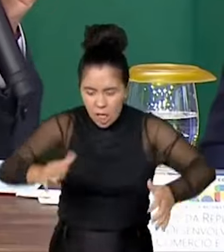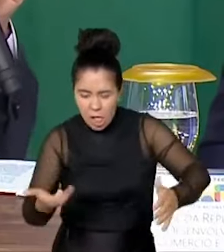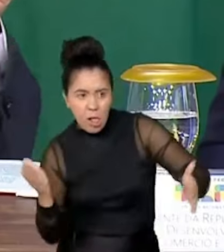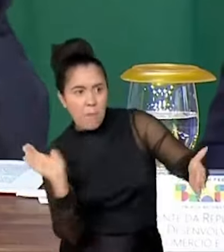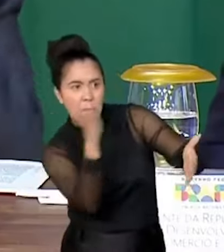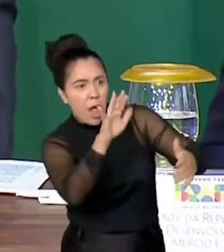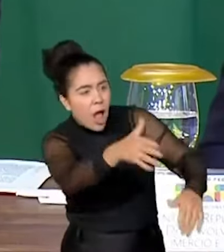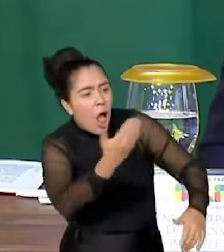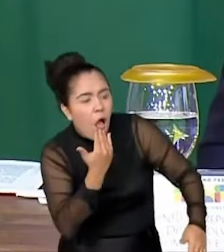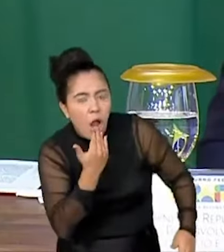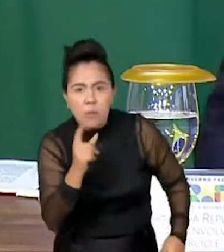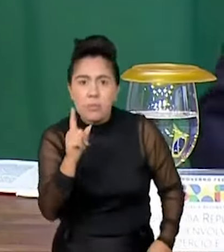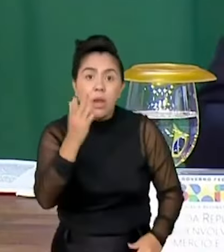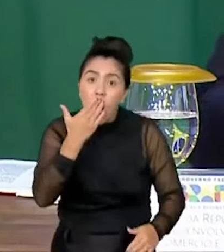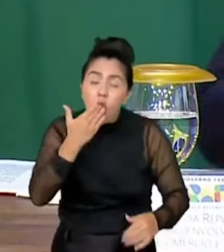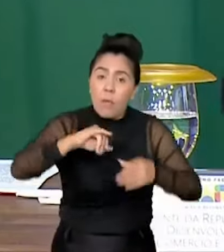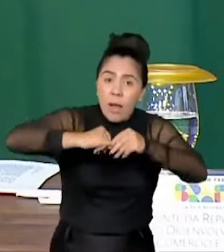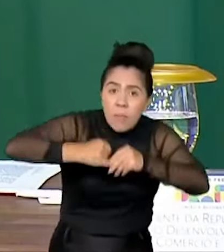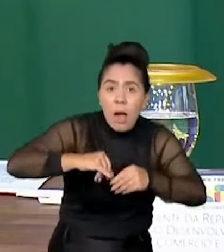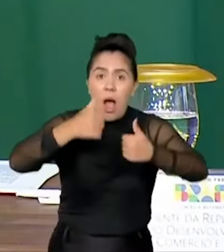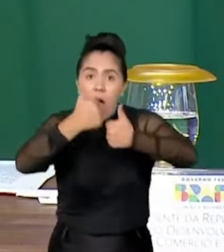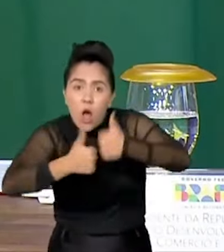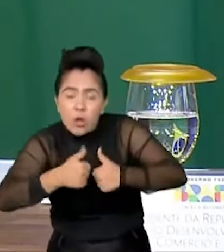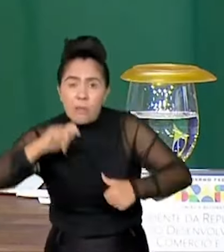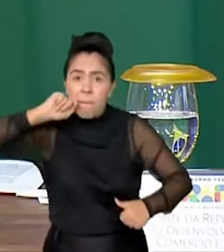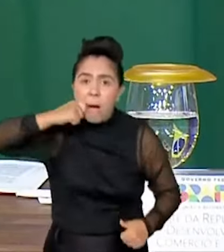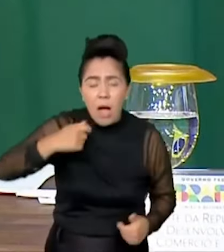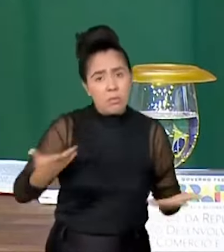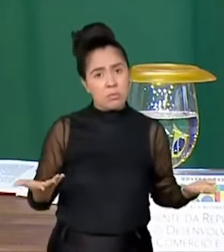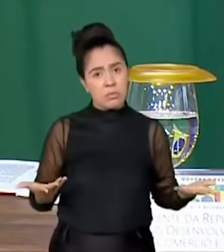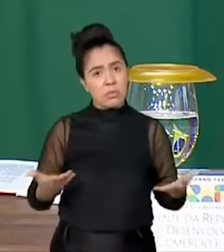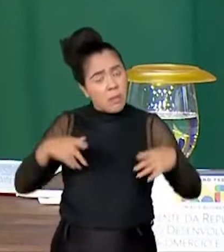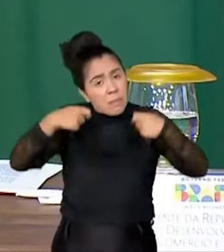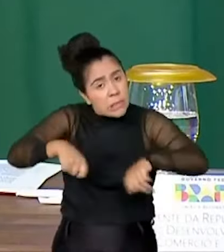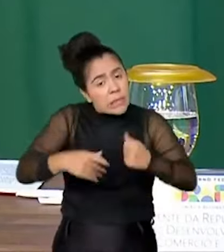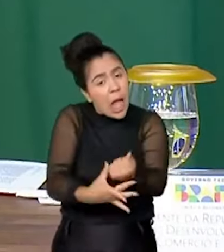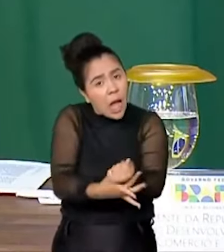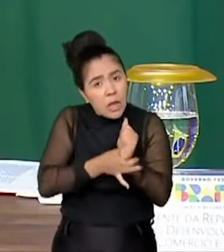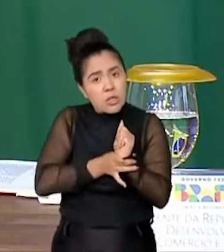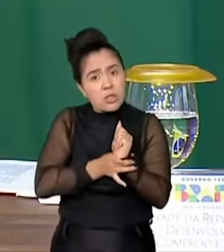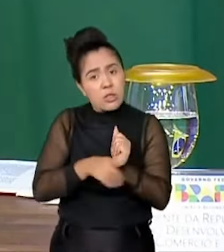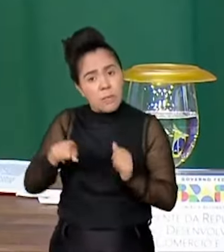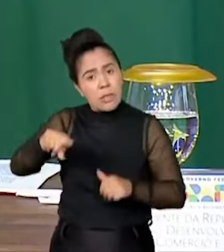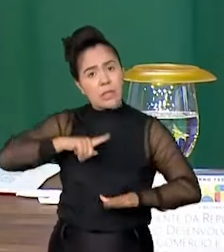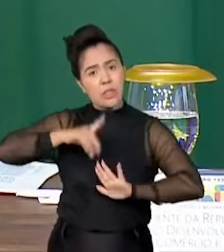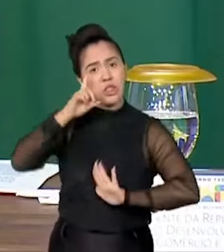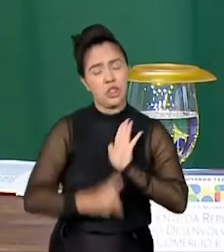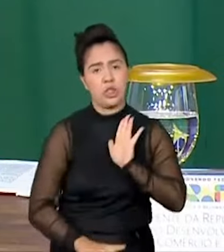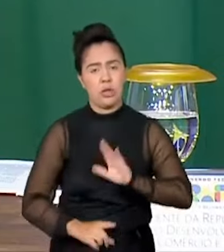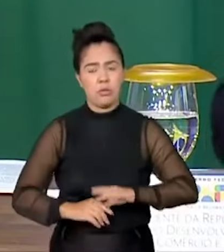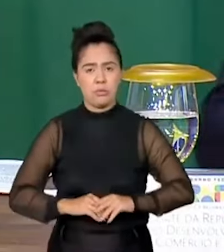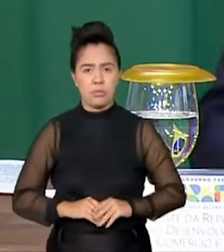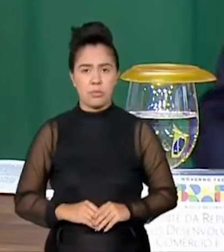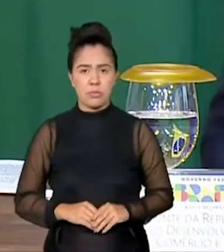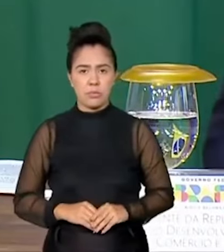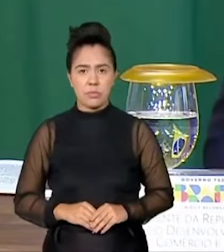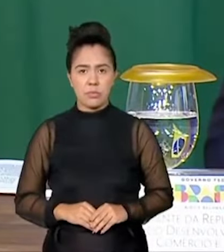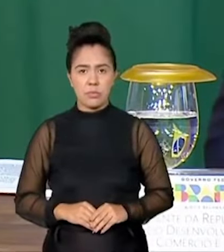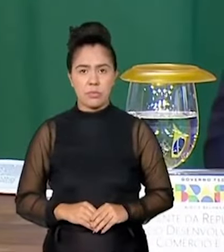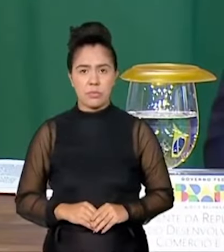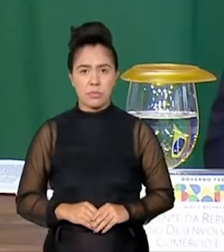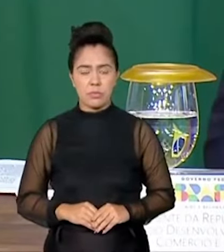come feijão, come arroz, come farinha, come pão. E era preciso garantir que ele tivesse o direito. Na hora que ele tem o direito e ele